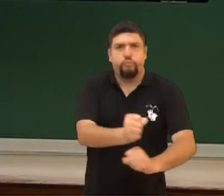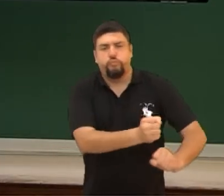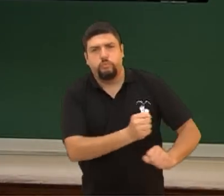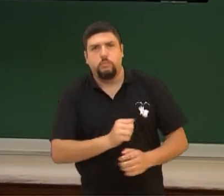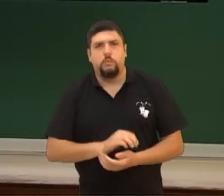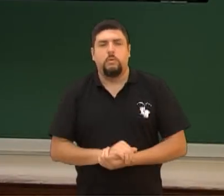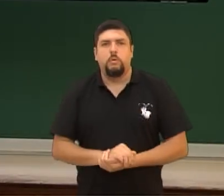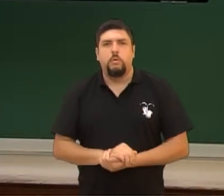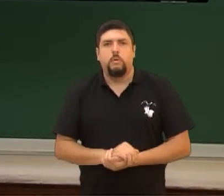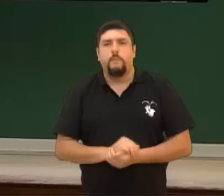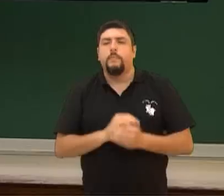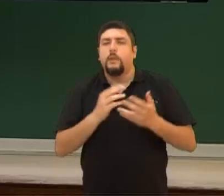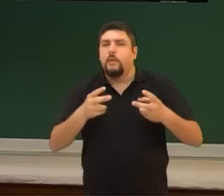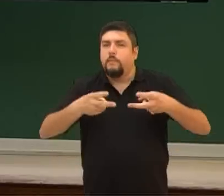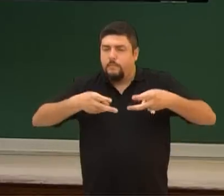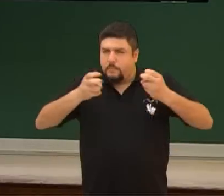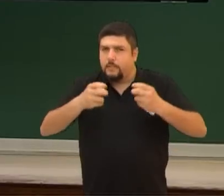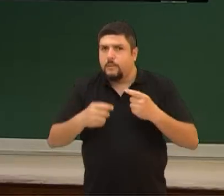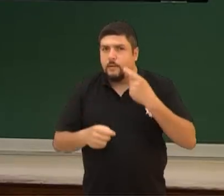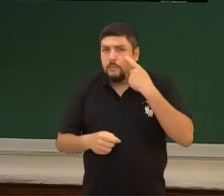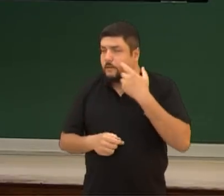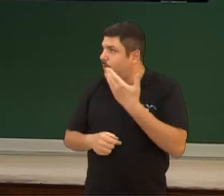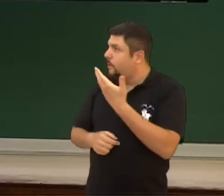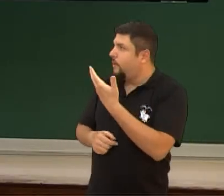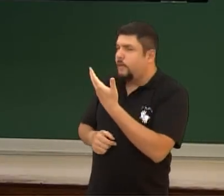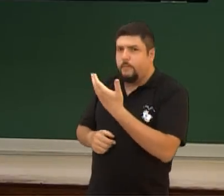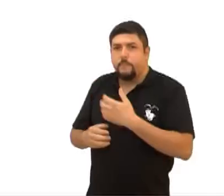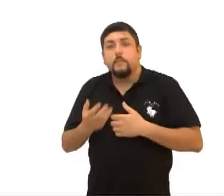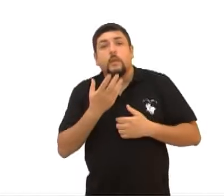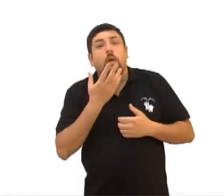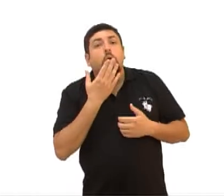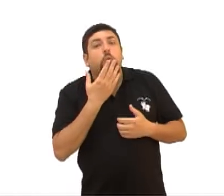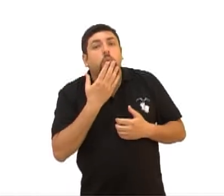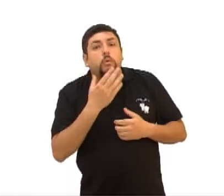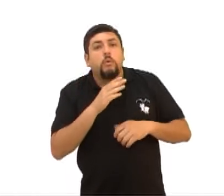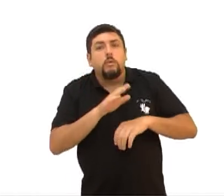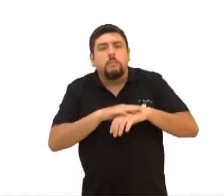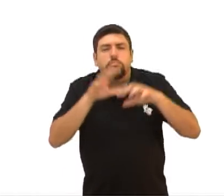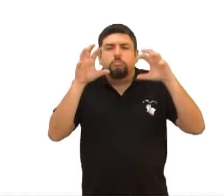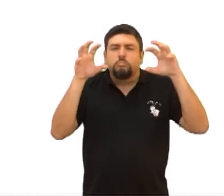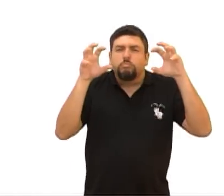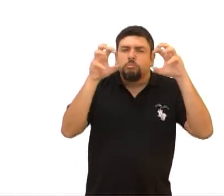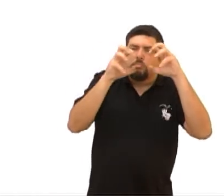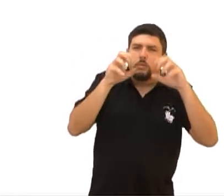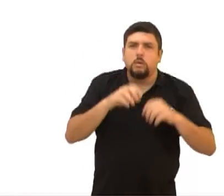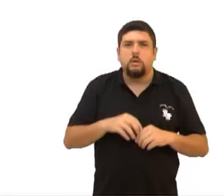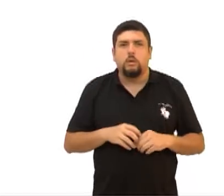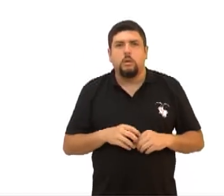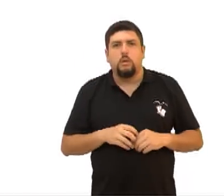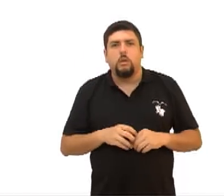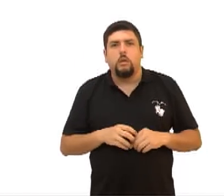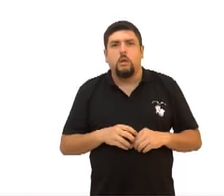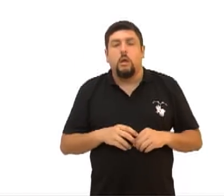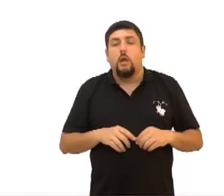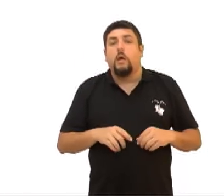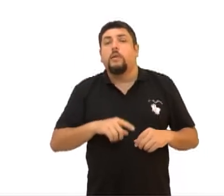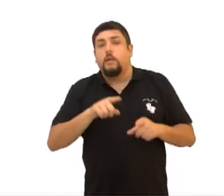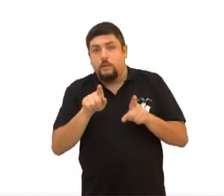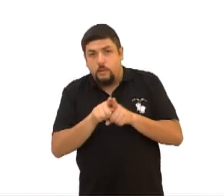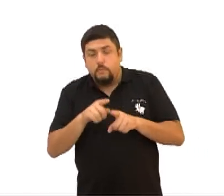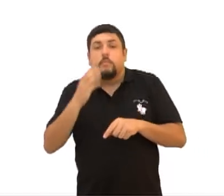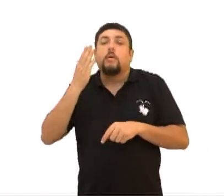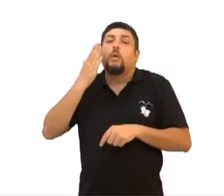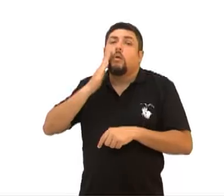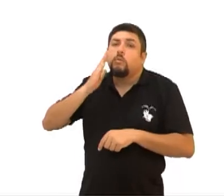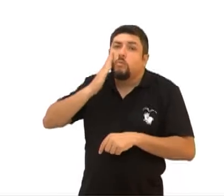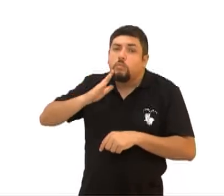tá bom? Então, nós temos uma tonalidade mais escura aqui para o azul, temos um segundo tom de azul, um tom